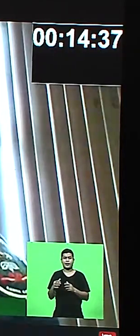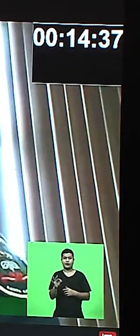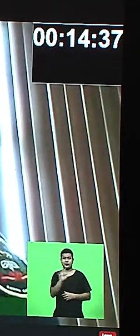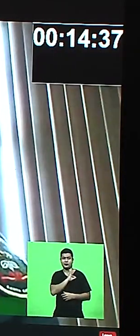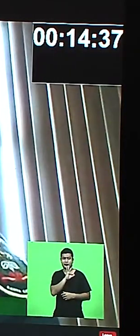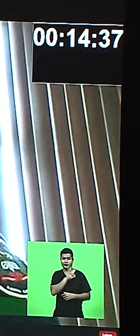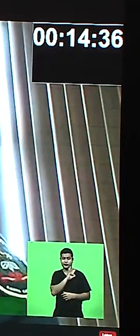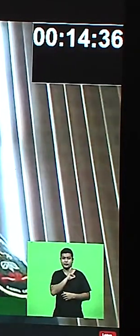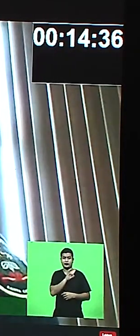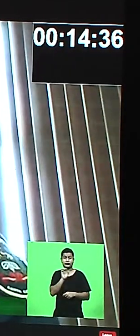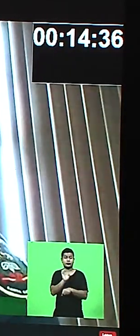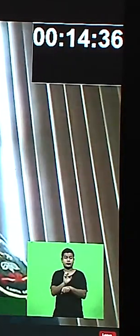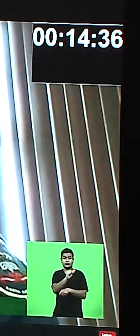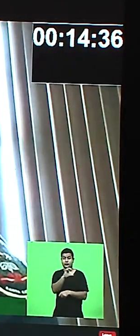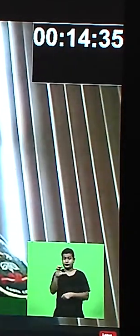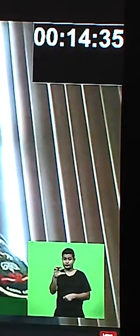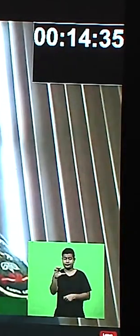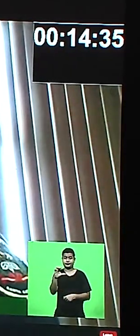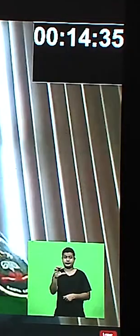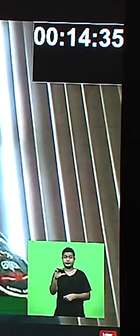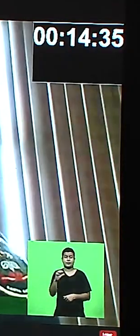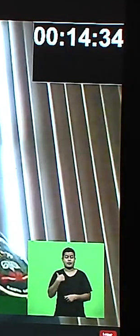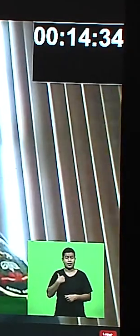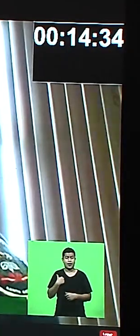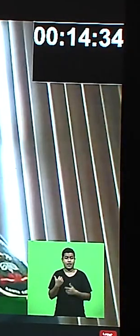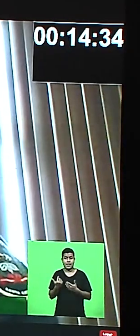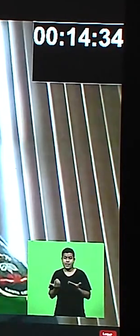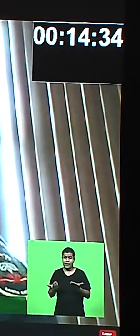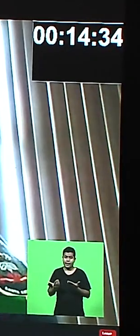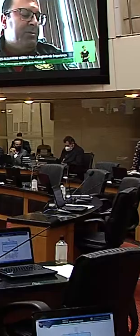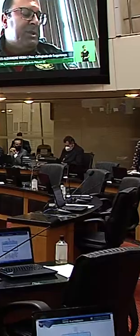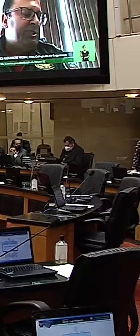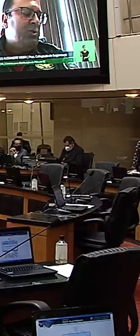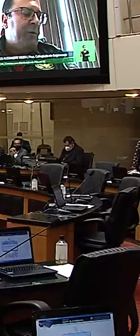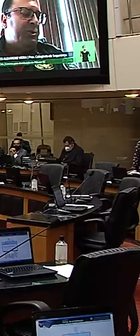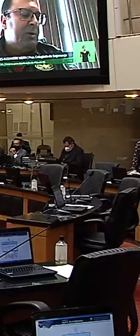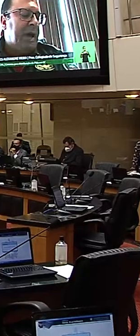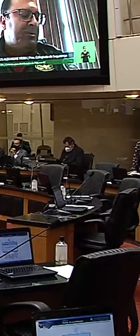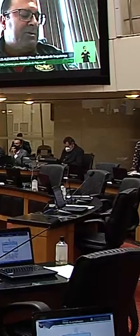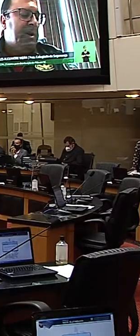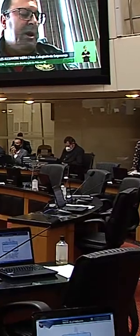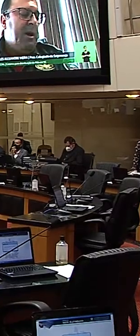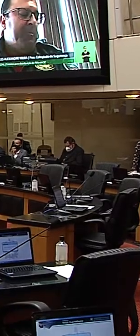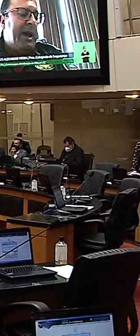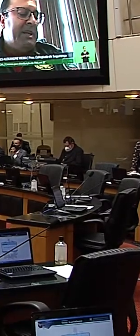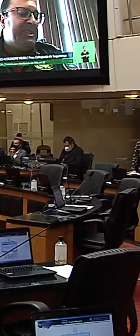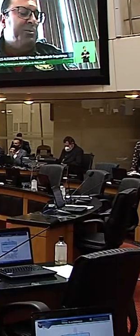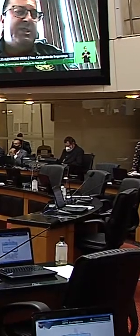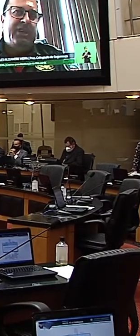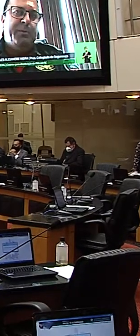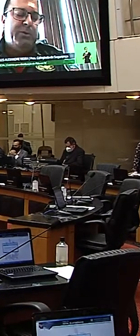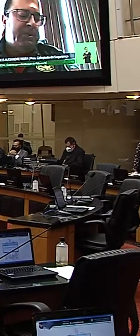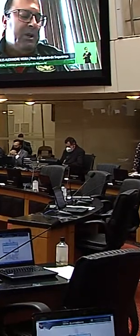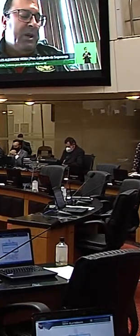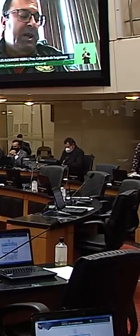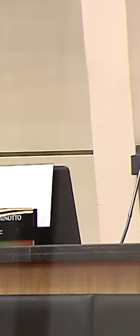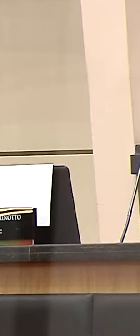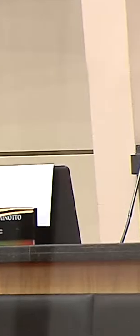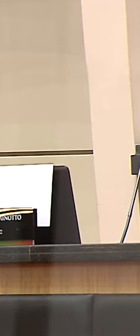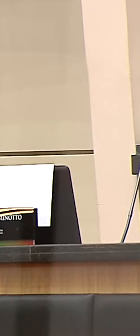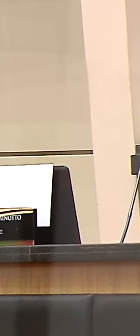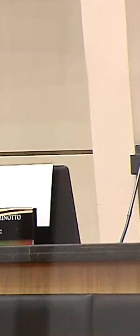do Colegiado Superior de Segurança Pública de Santa Catarina. A convocação do coronel atende a um